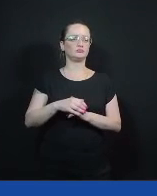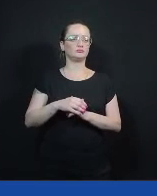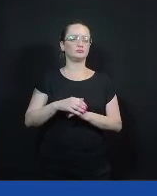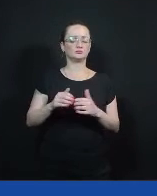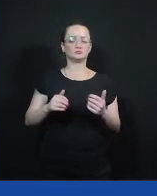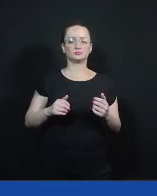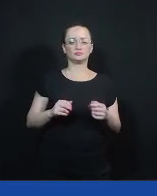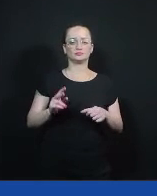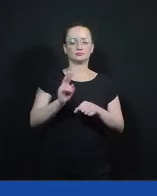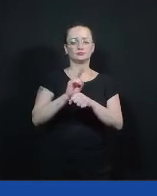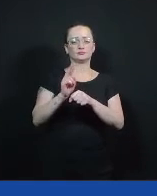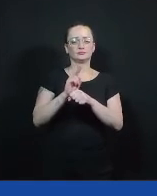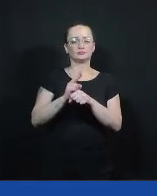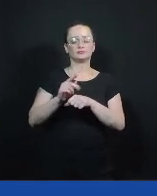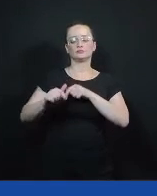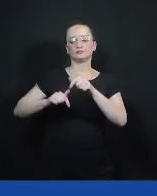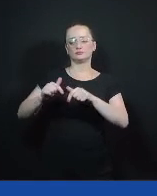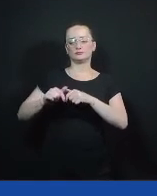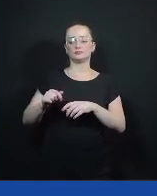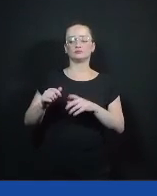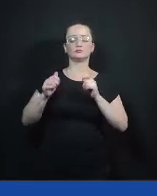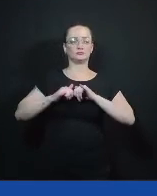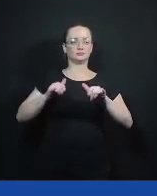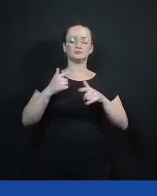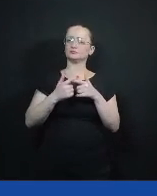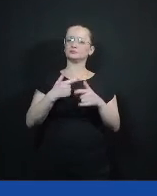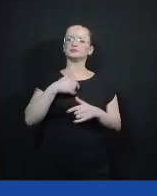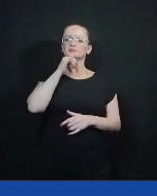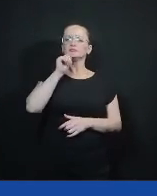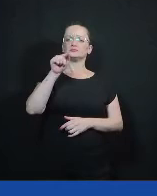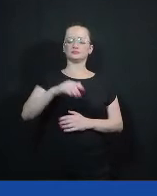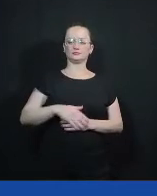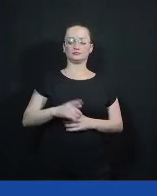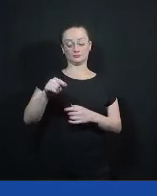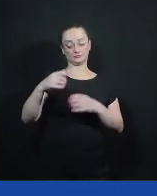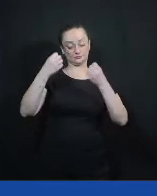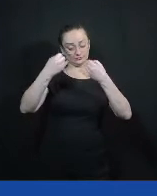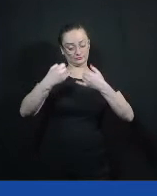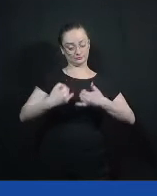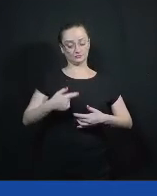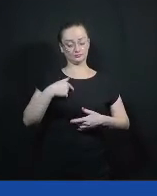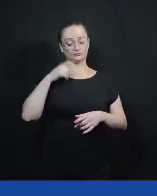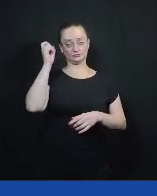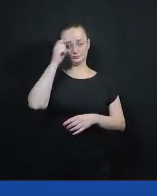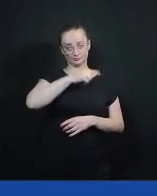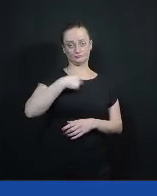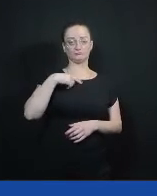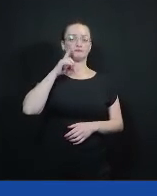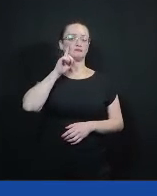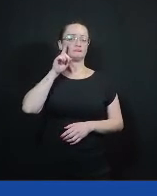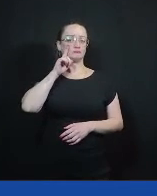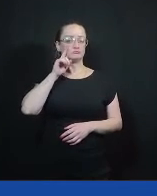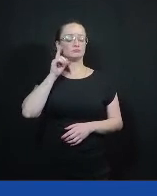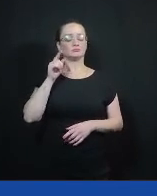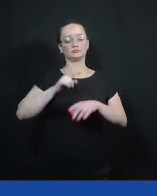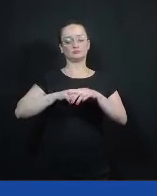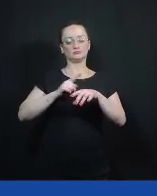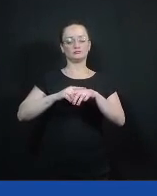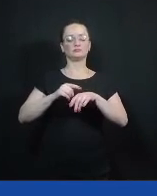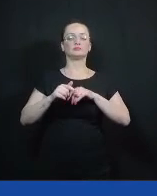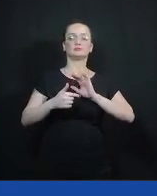na cobertura, na atuação da imprensa. E por que que eu estou falando isso? Porque isso explica muito dessa dificuldade no dia a dia, na hora de